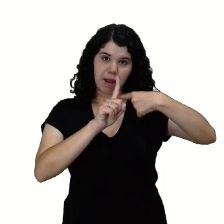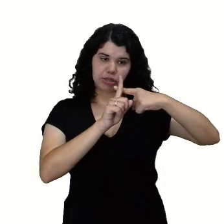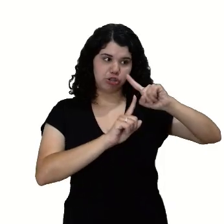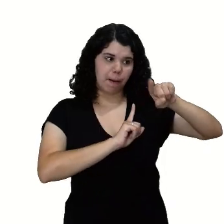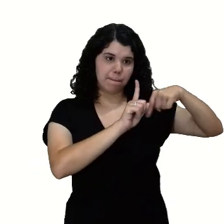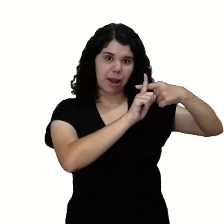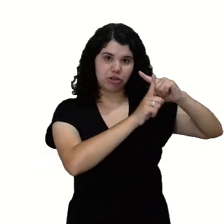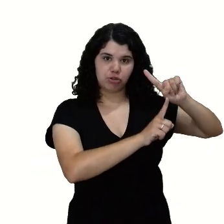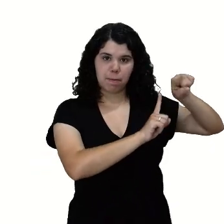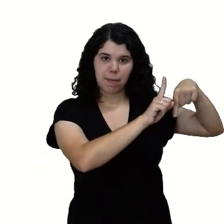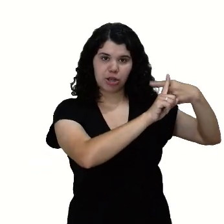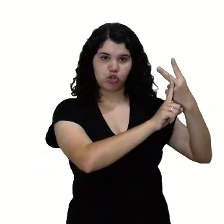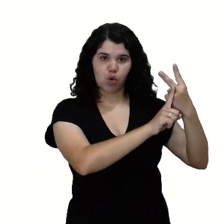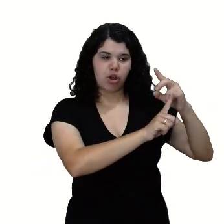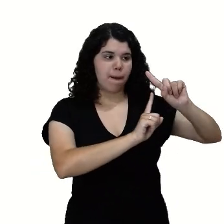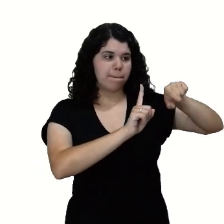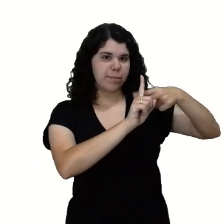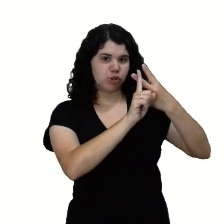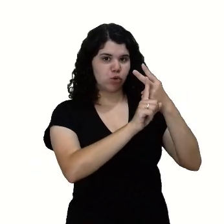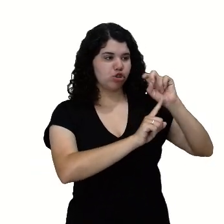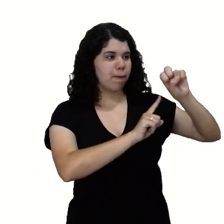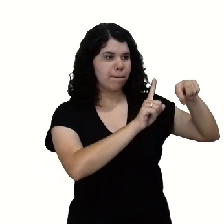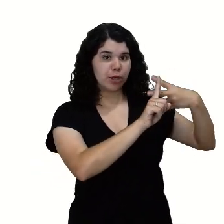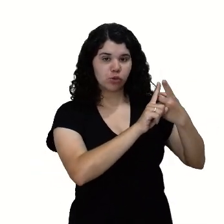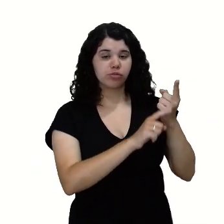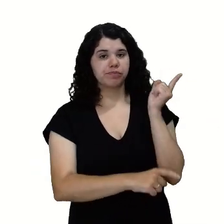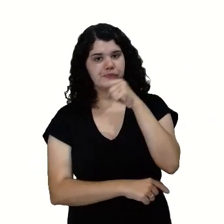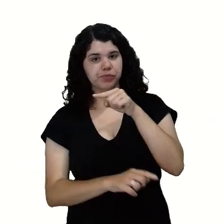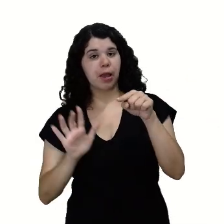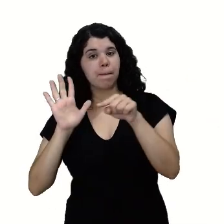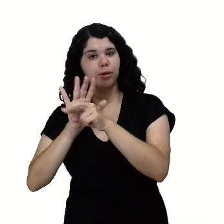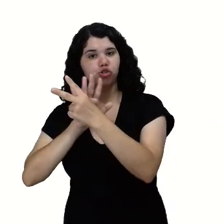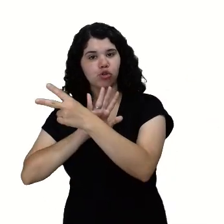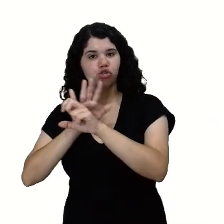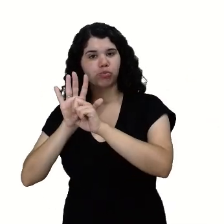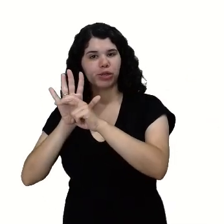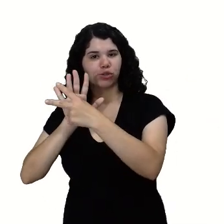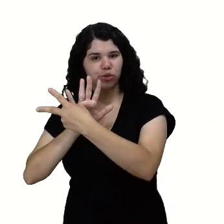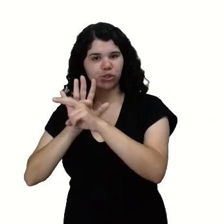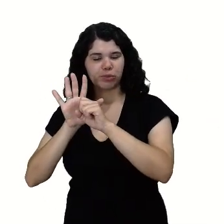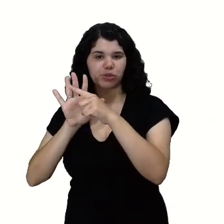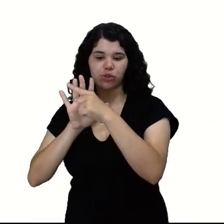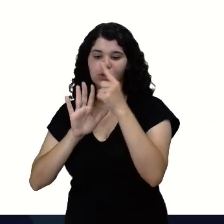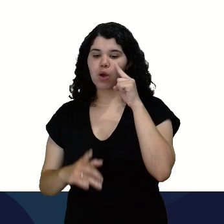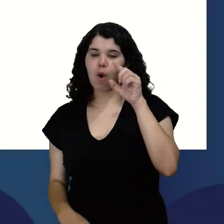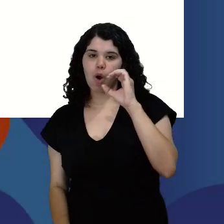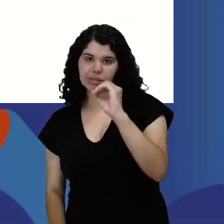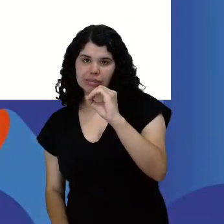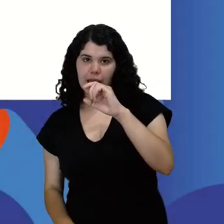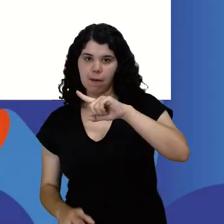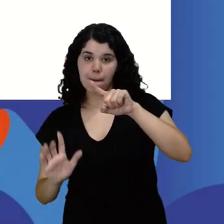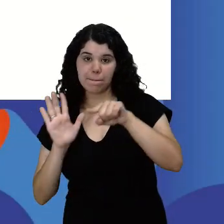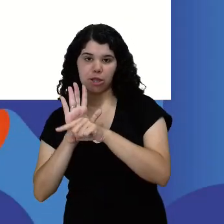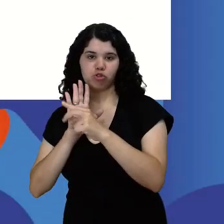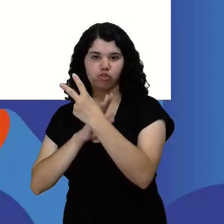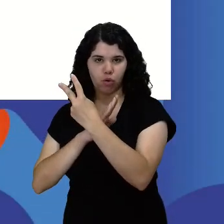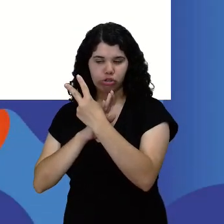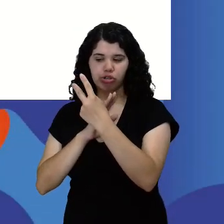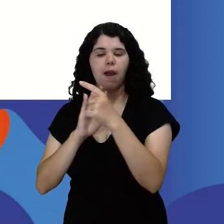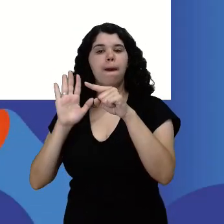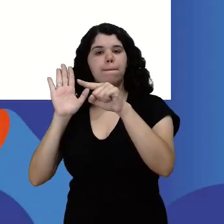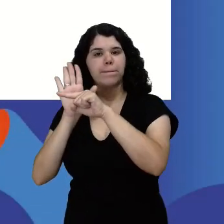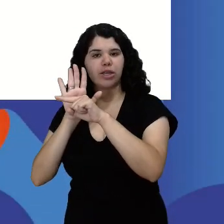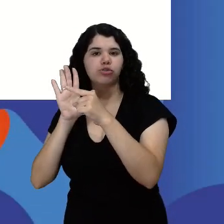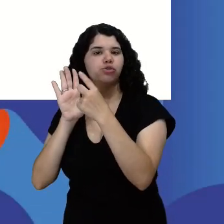negativo, menos 2. Continuando a contagem aí, ó, do 0 para o próximo ponto, menos 2, do menos 2 para o próximo,